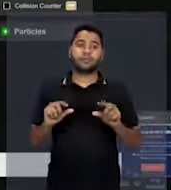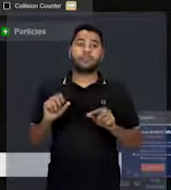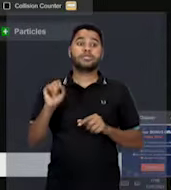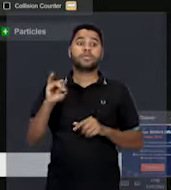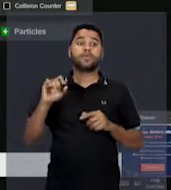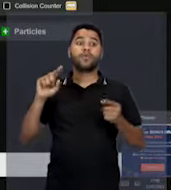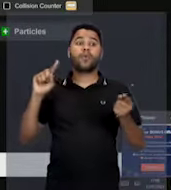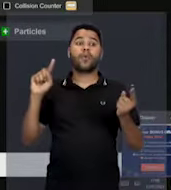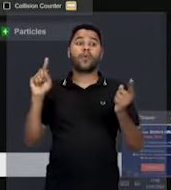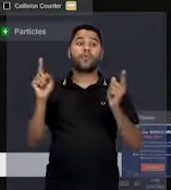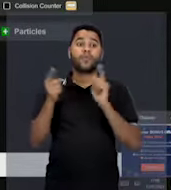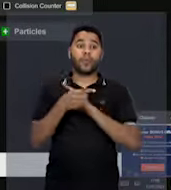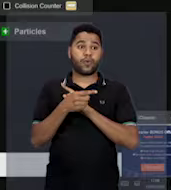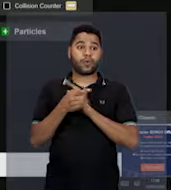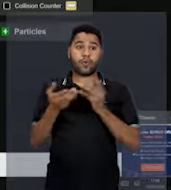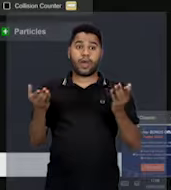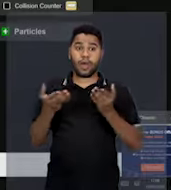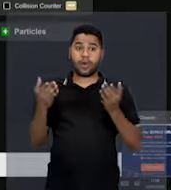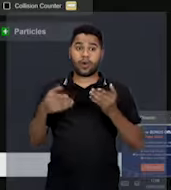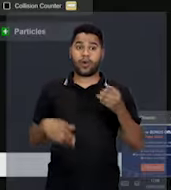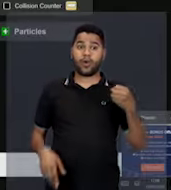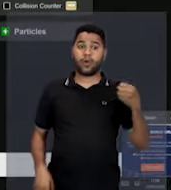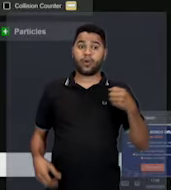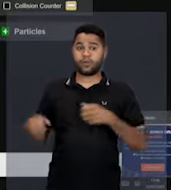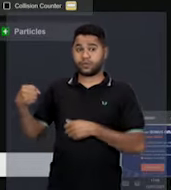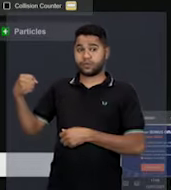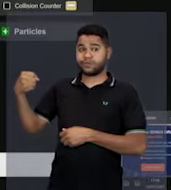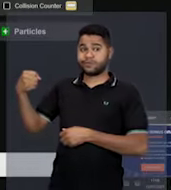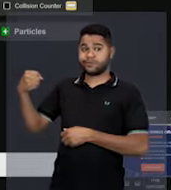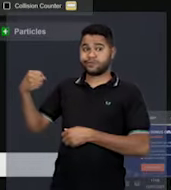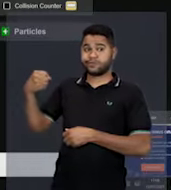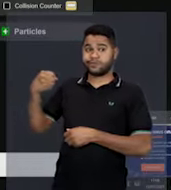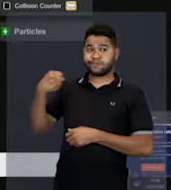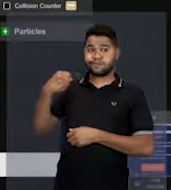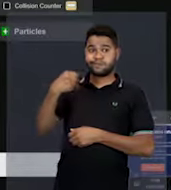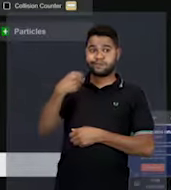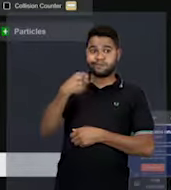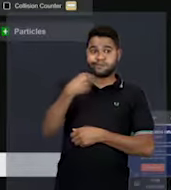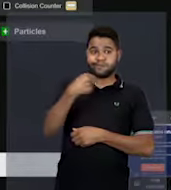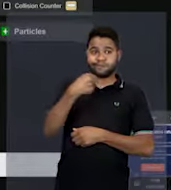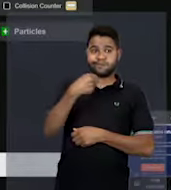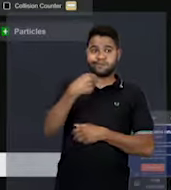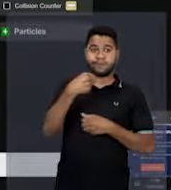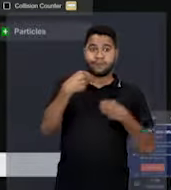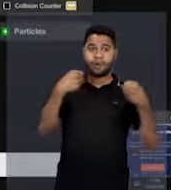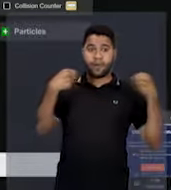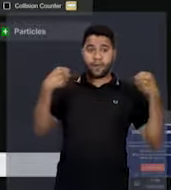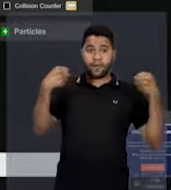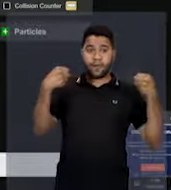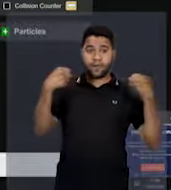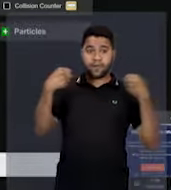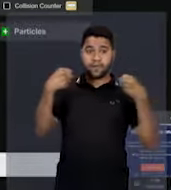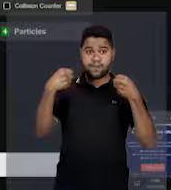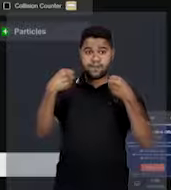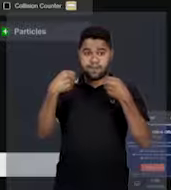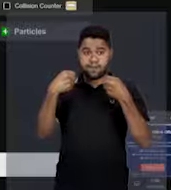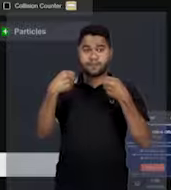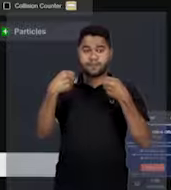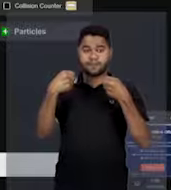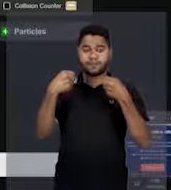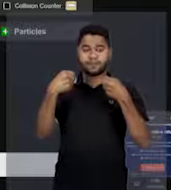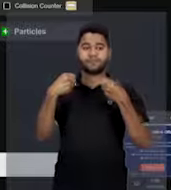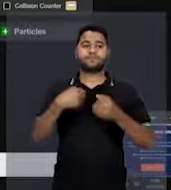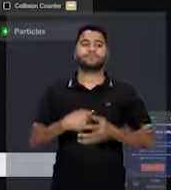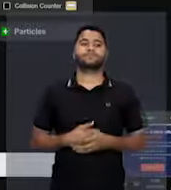o oposto, ao invés de reduzir, ao invés de aumentar, eu reduzir a minha pressão, o meu volume,